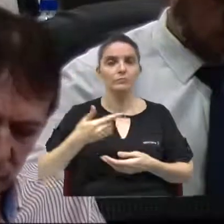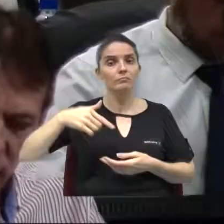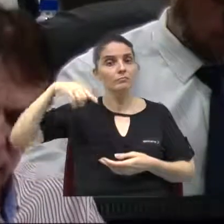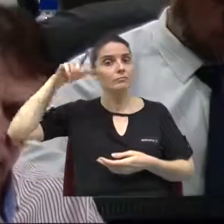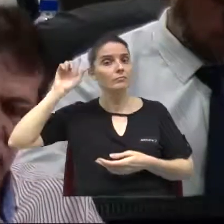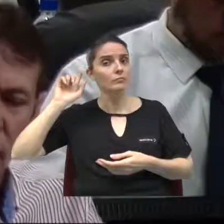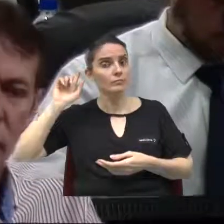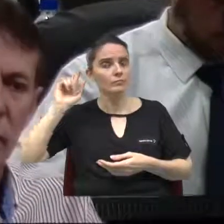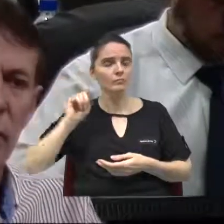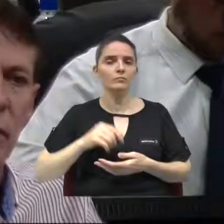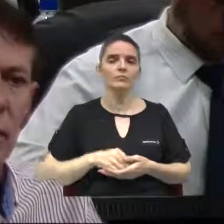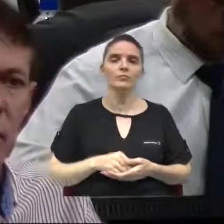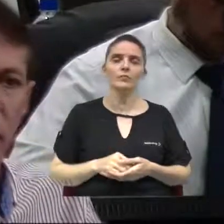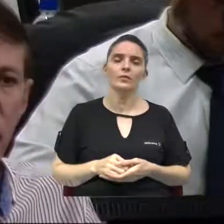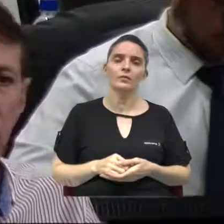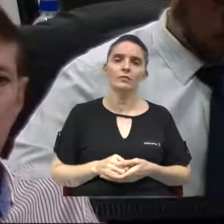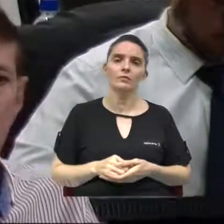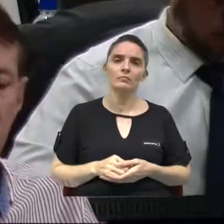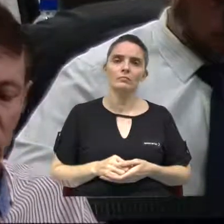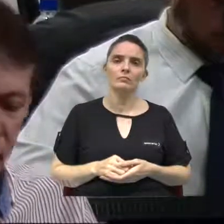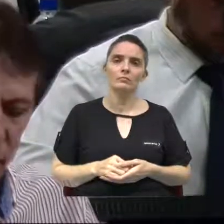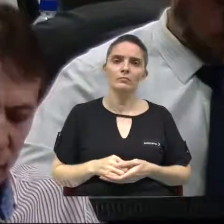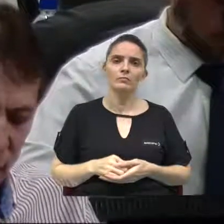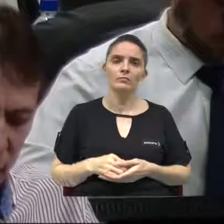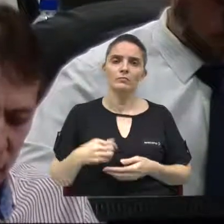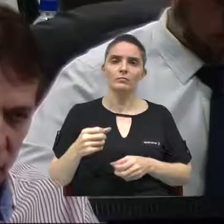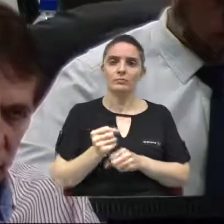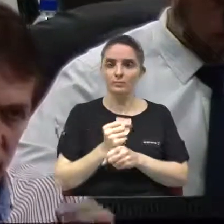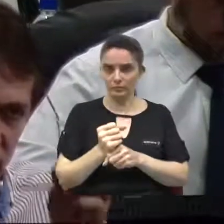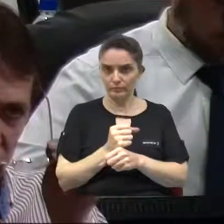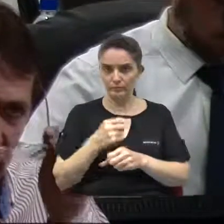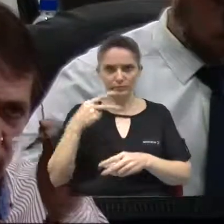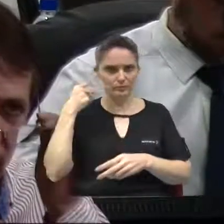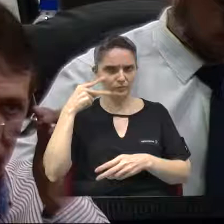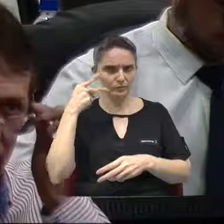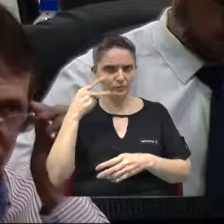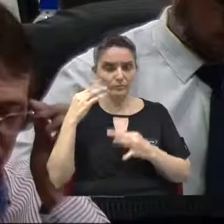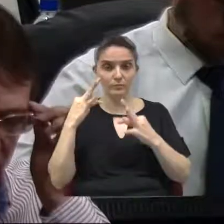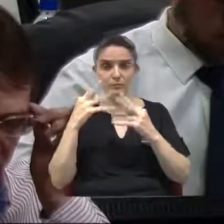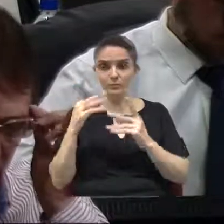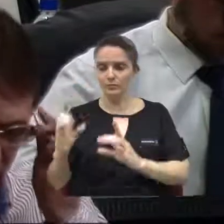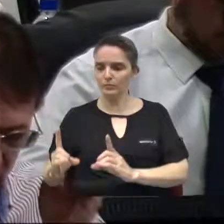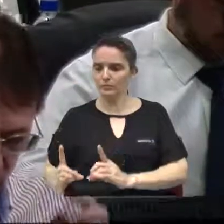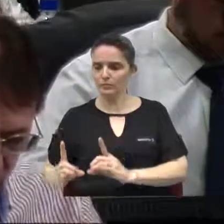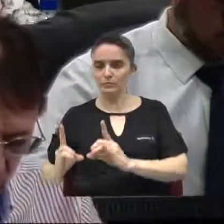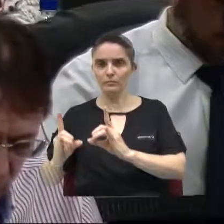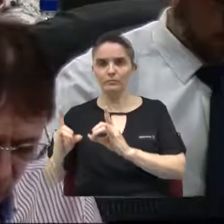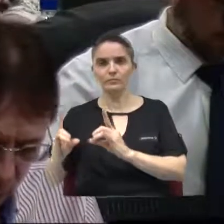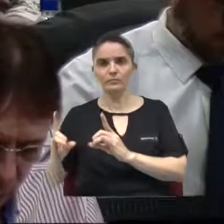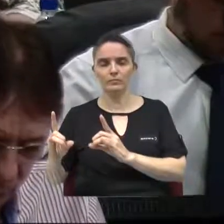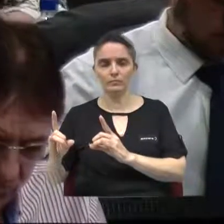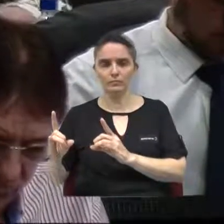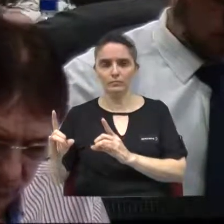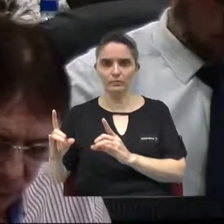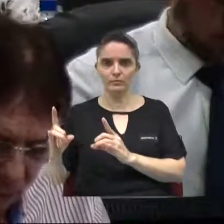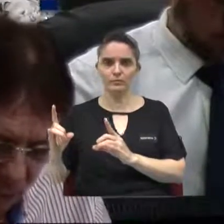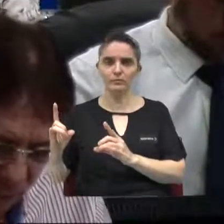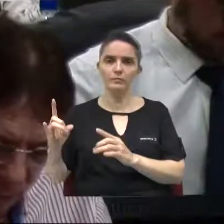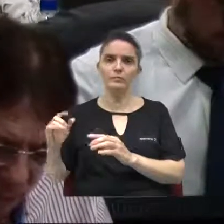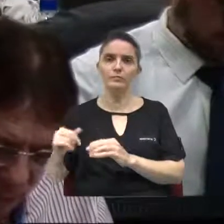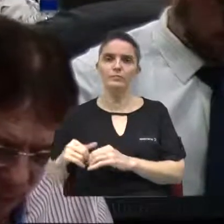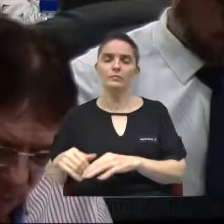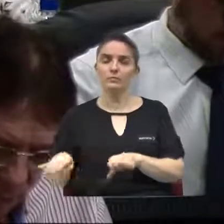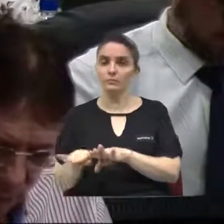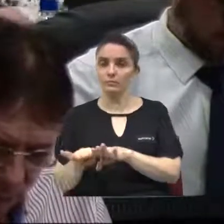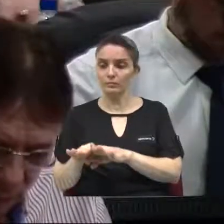mandato, votamos favorável. Para que todo prédio público e prédios de